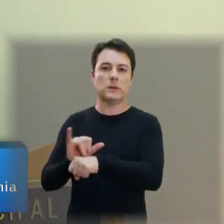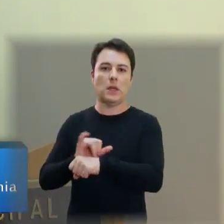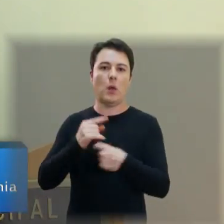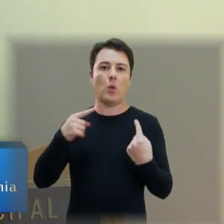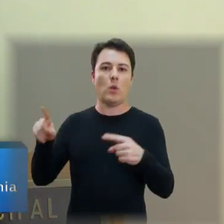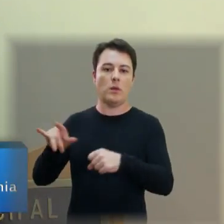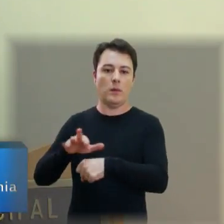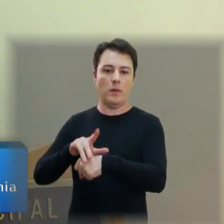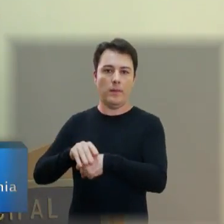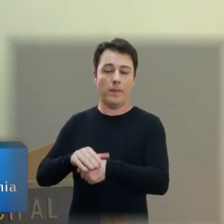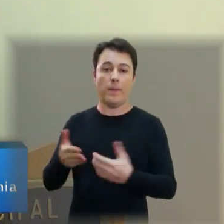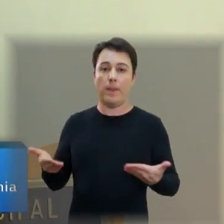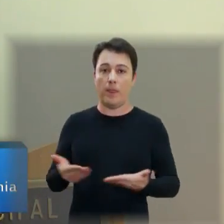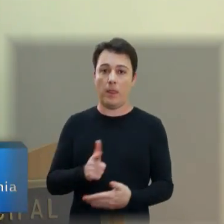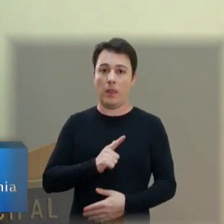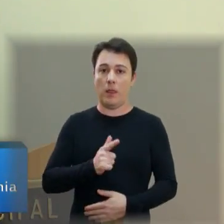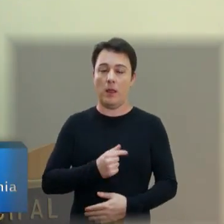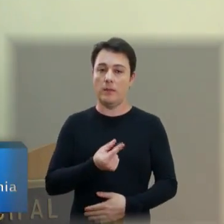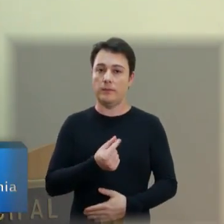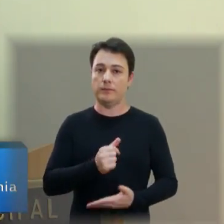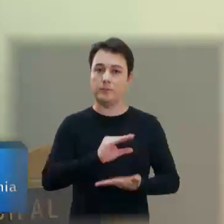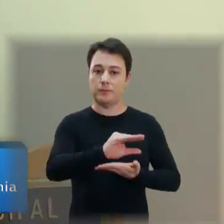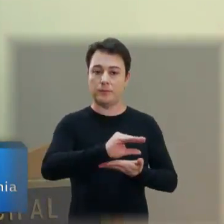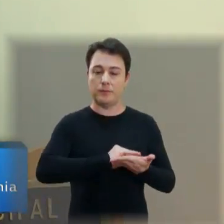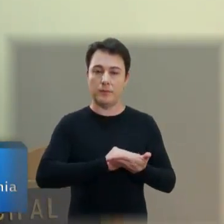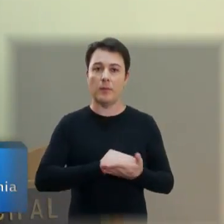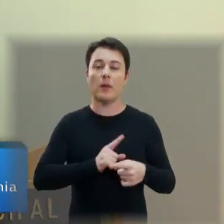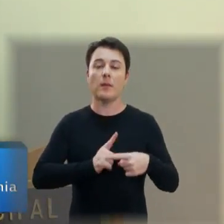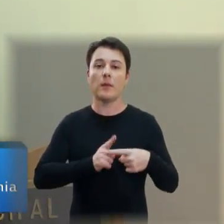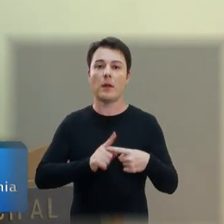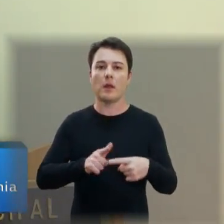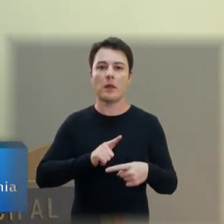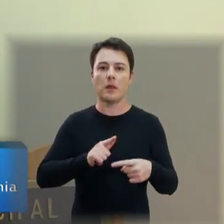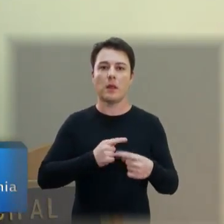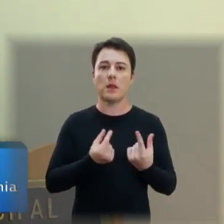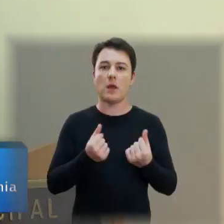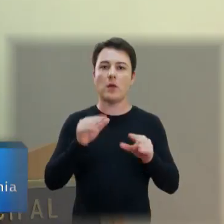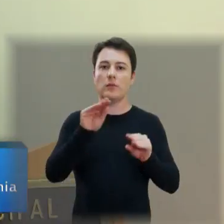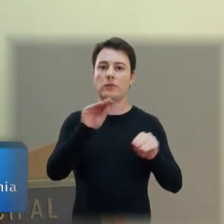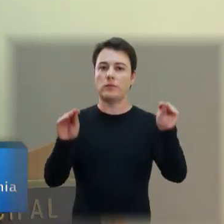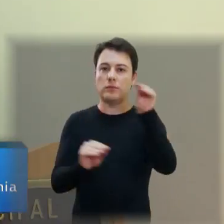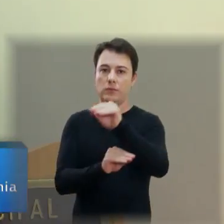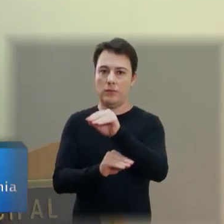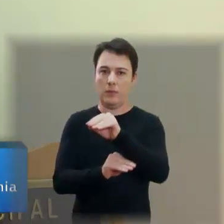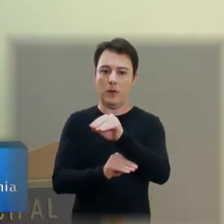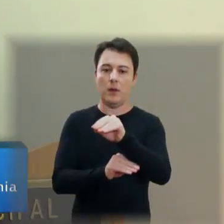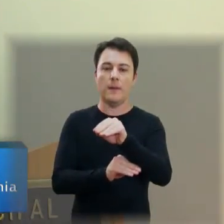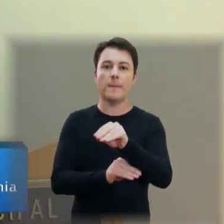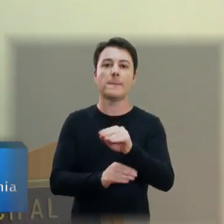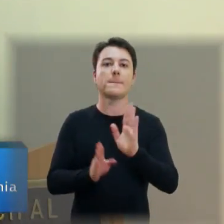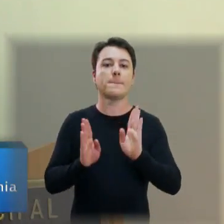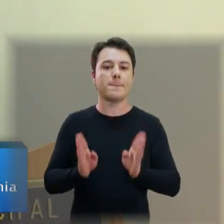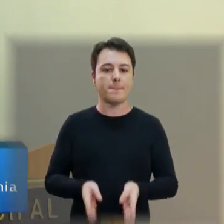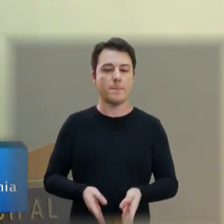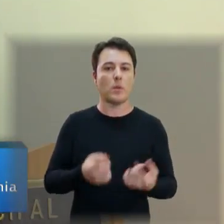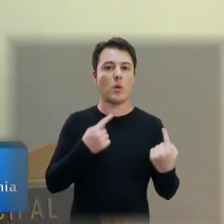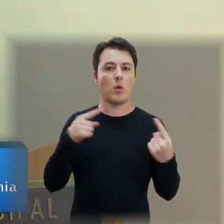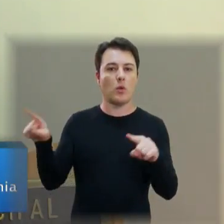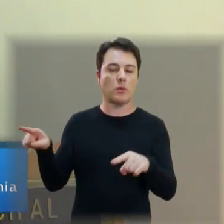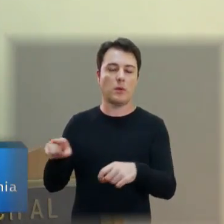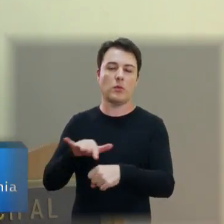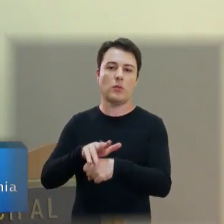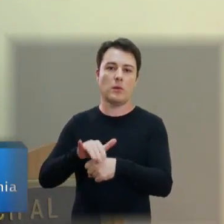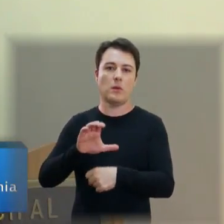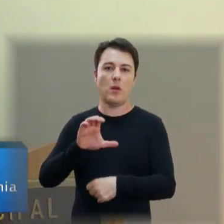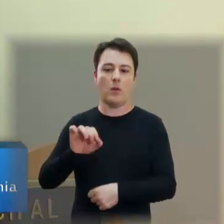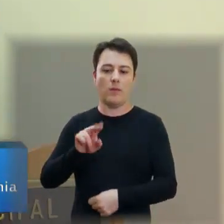o saldo do orçamento atual se concentra na dotação destinada à aquisição de equipamentos destinados ao combate da